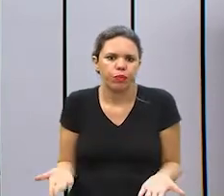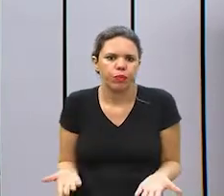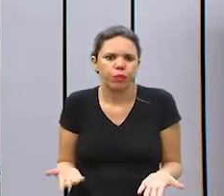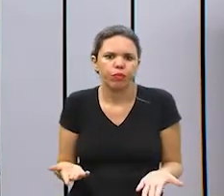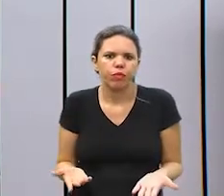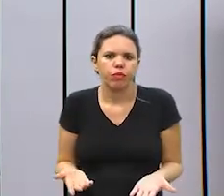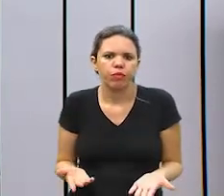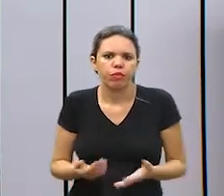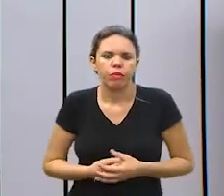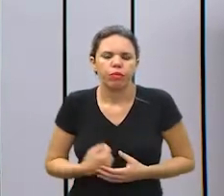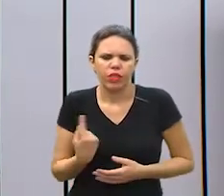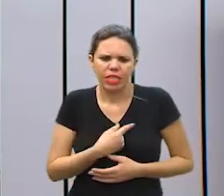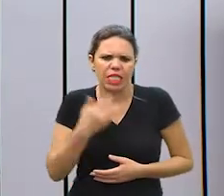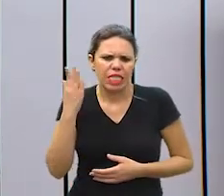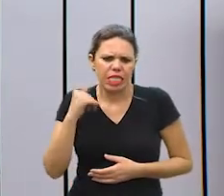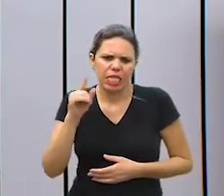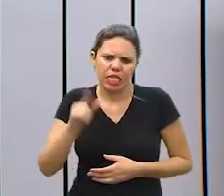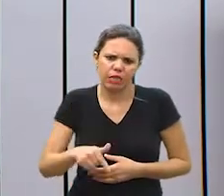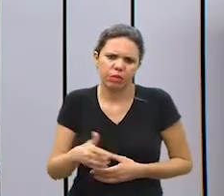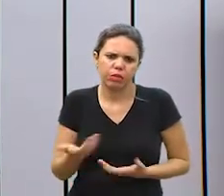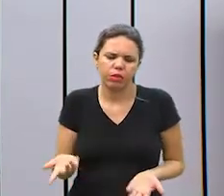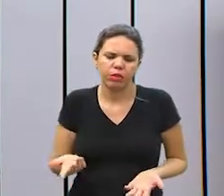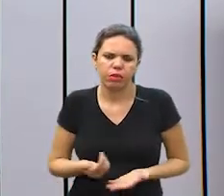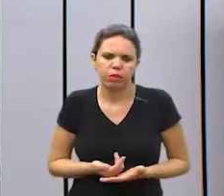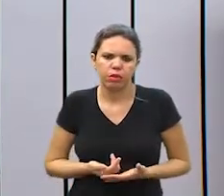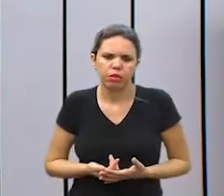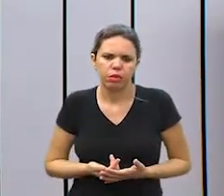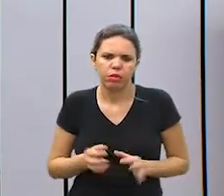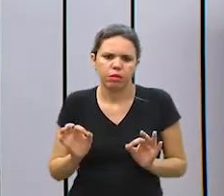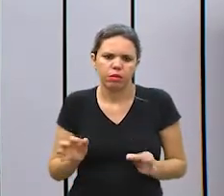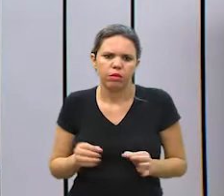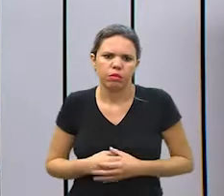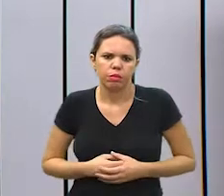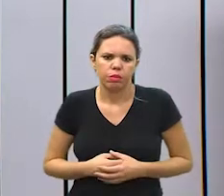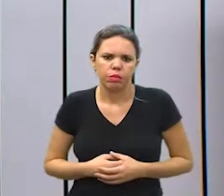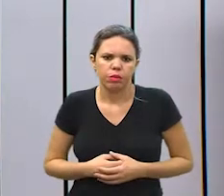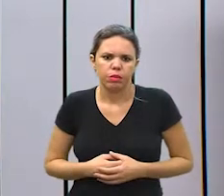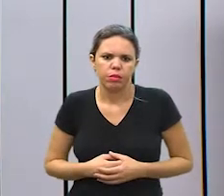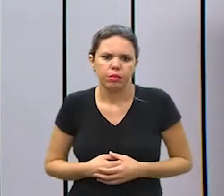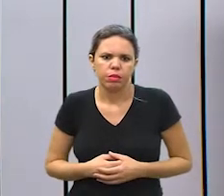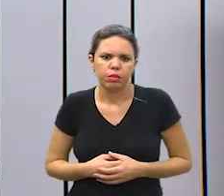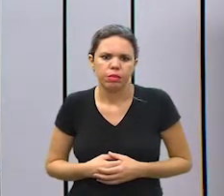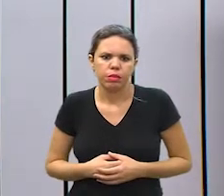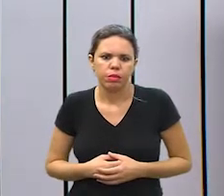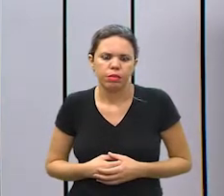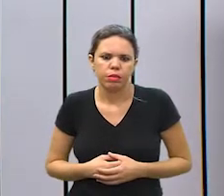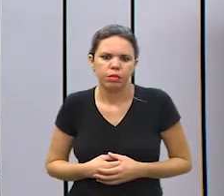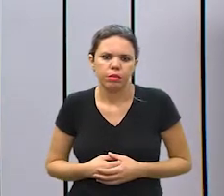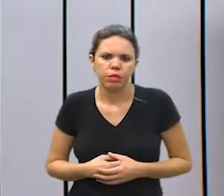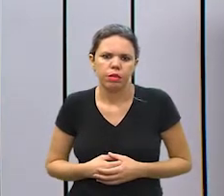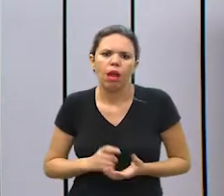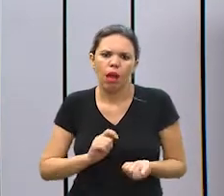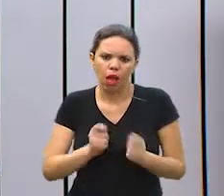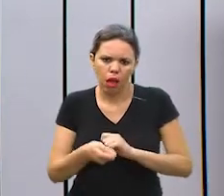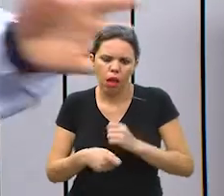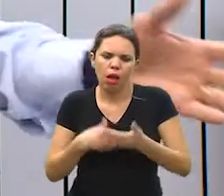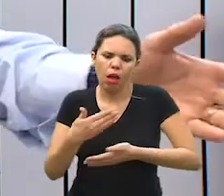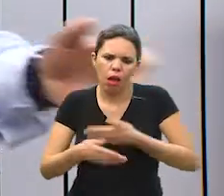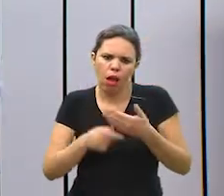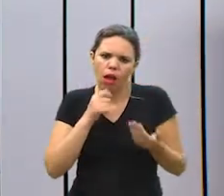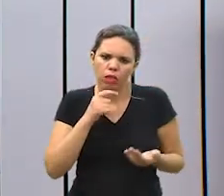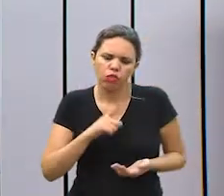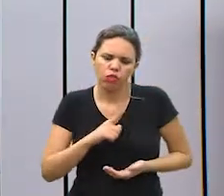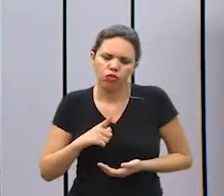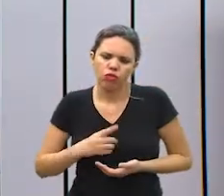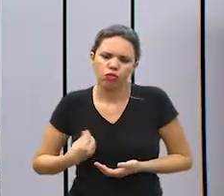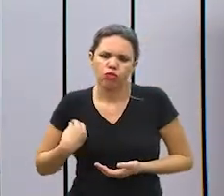Mas, enfim, a gente sabe que isso, com certeza, né, ela será adequada. Tivemos